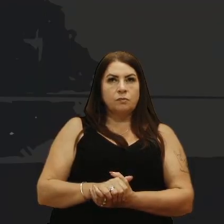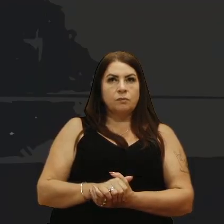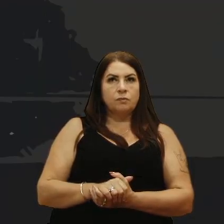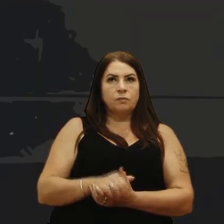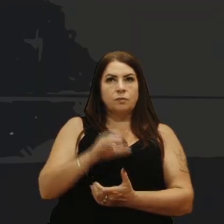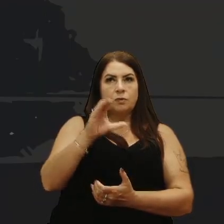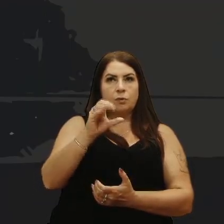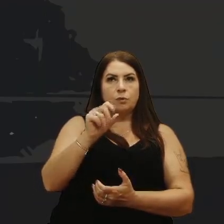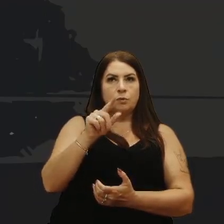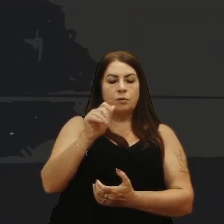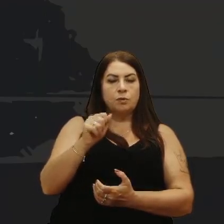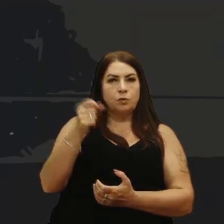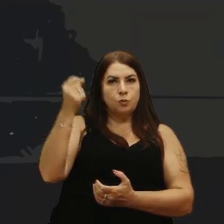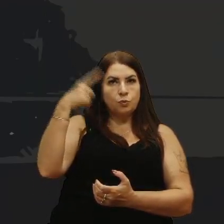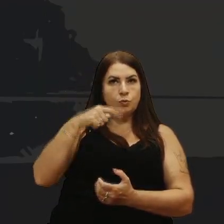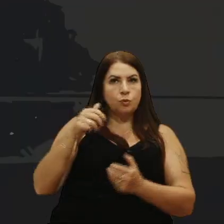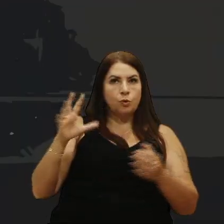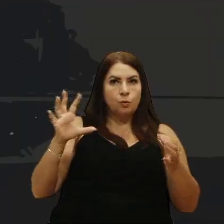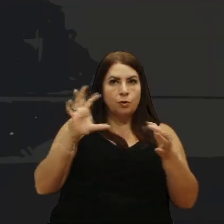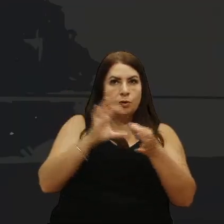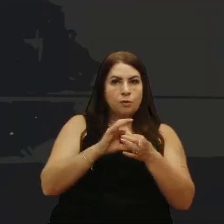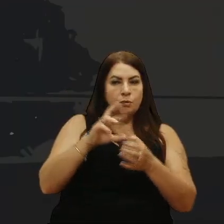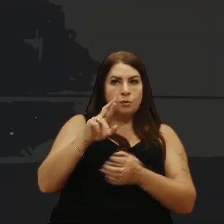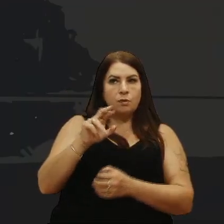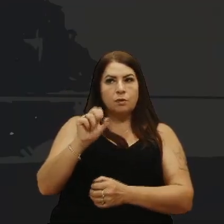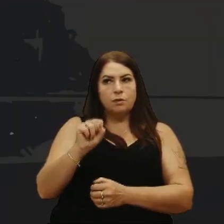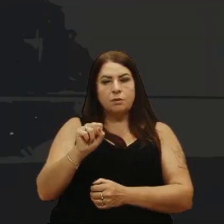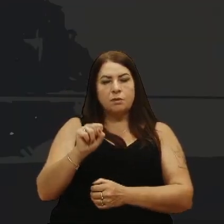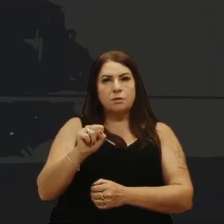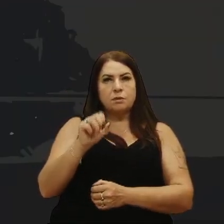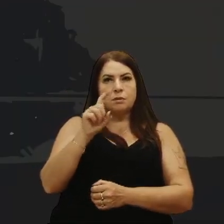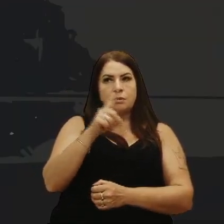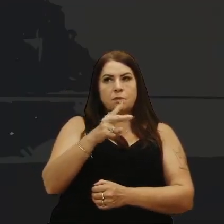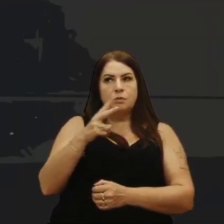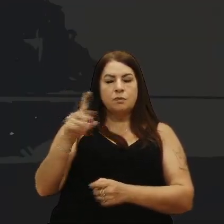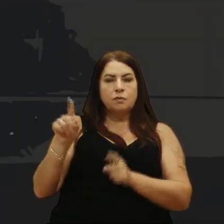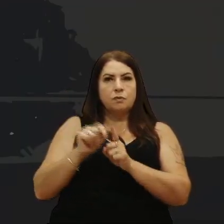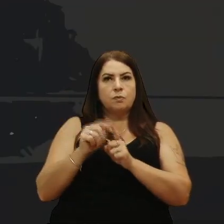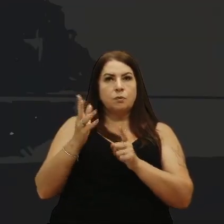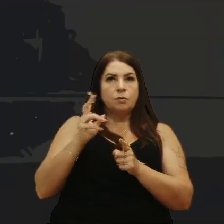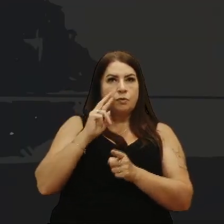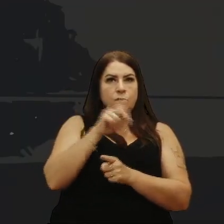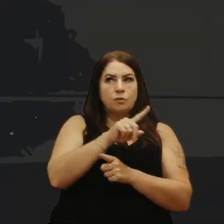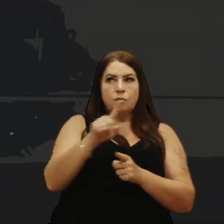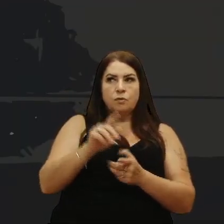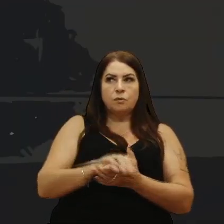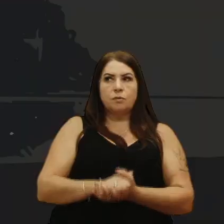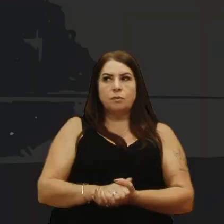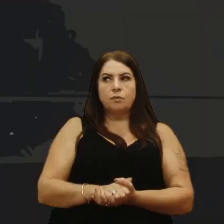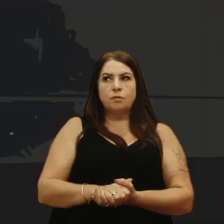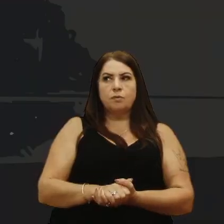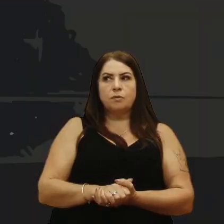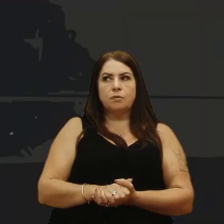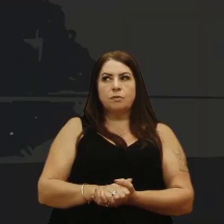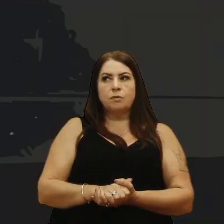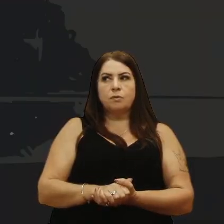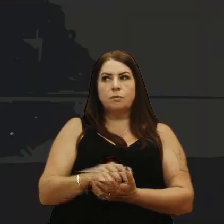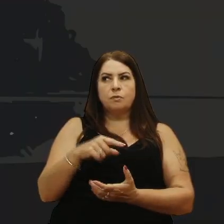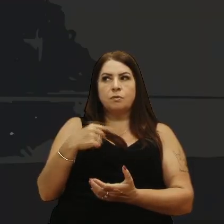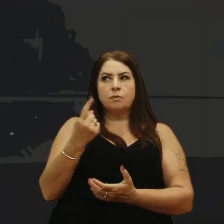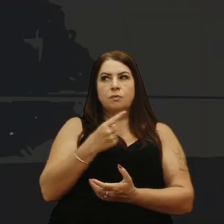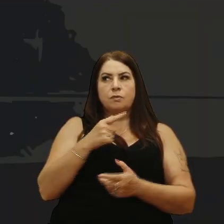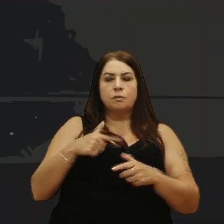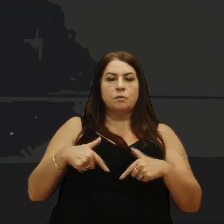Colina do Sol ligando com a RS 122. O outro vídeo, por favor. Olha como está hoje. Mas com a nossa